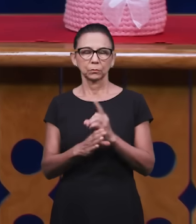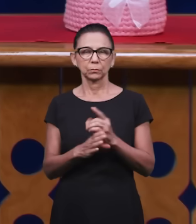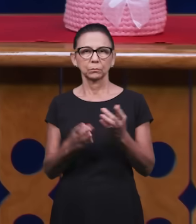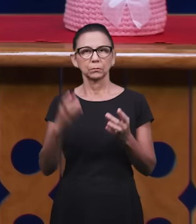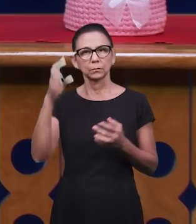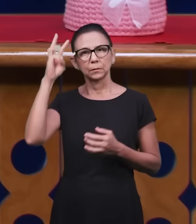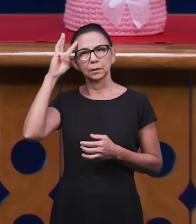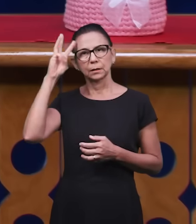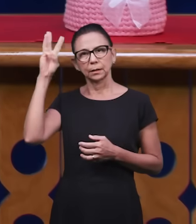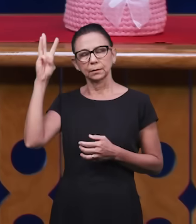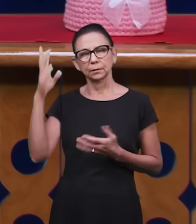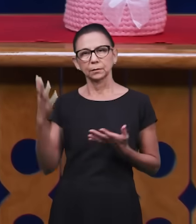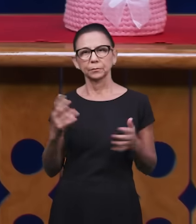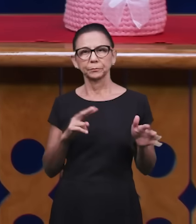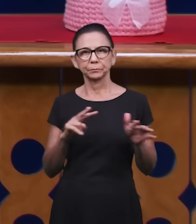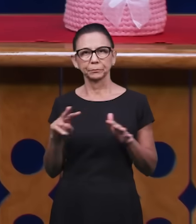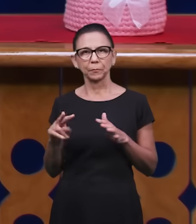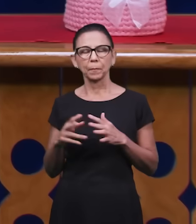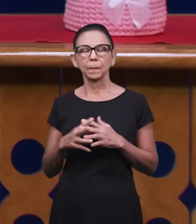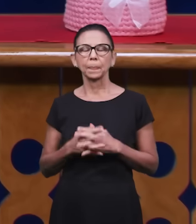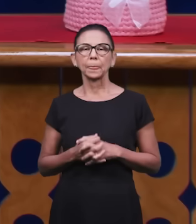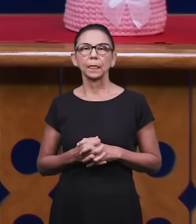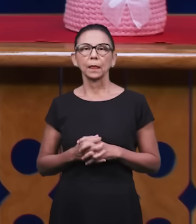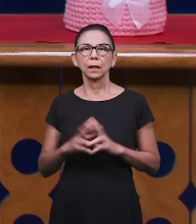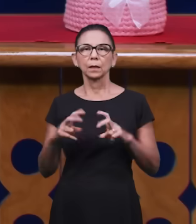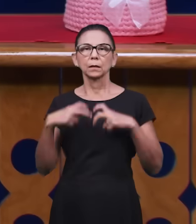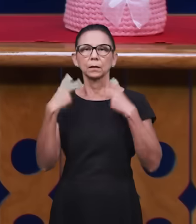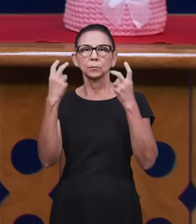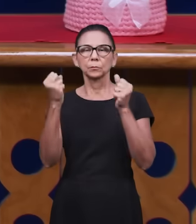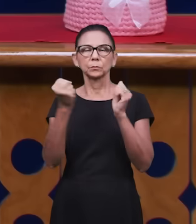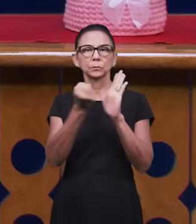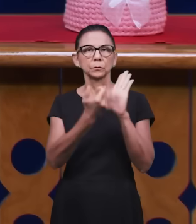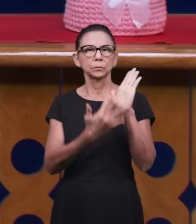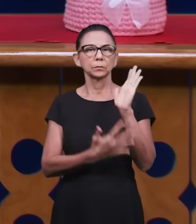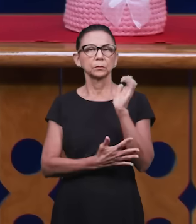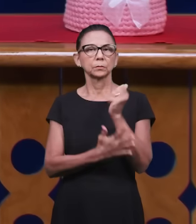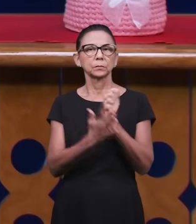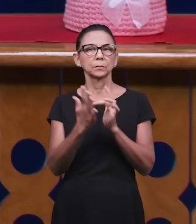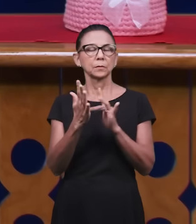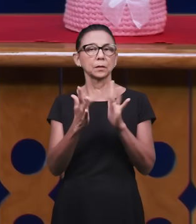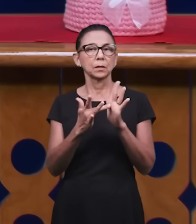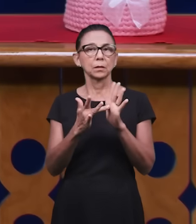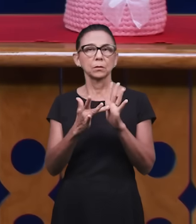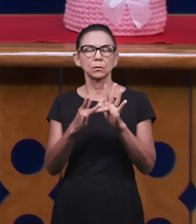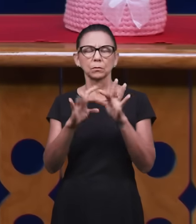que há no sangue de Jesus. Vamos fechar os nossos olhos, entrar em comunhão com o Senhor.